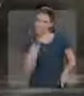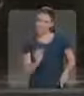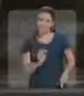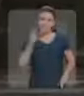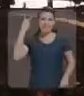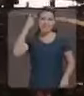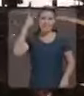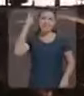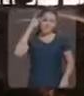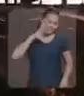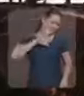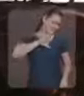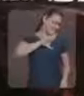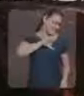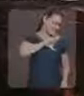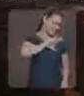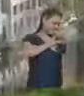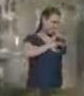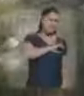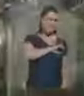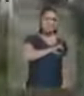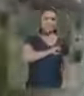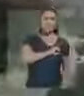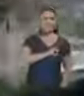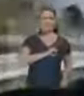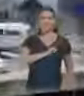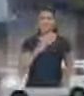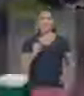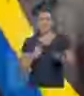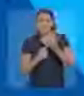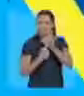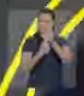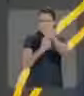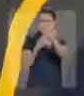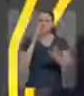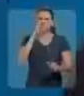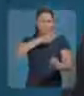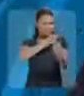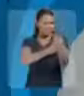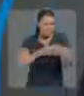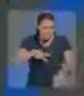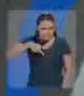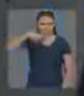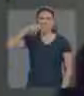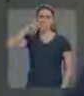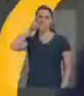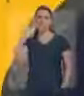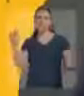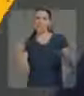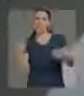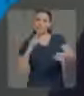do mundo, São Paulo, eu amo você. Mostra a tua força, levanta